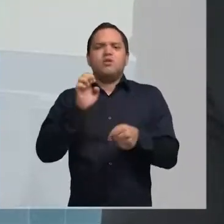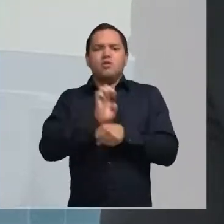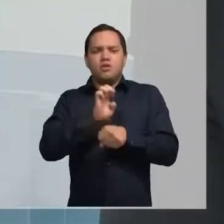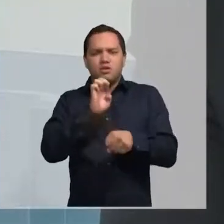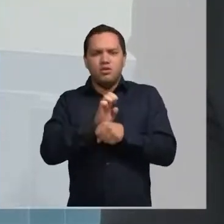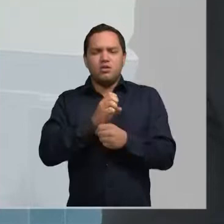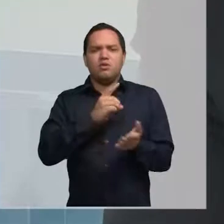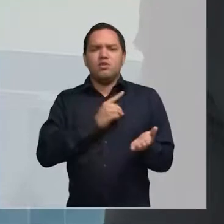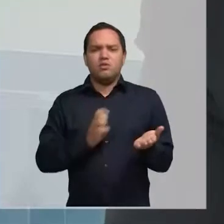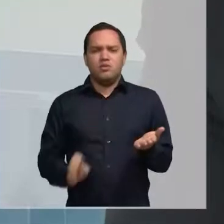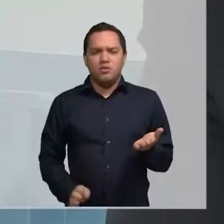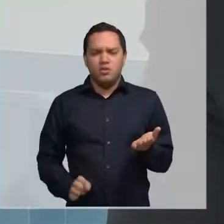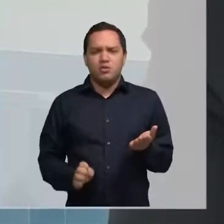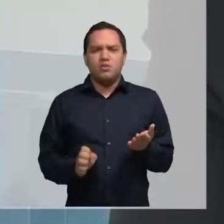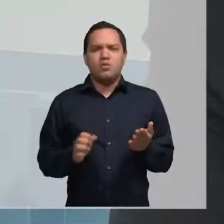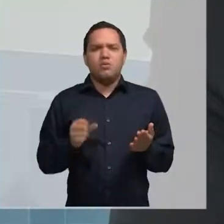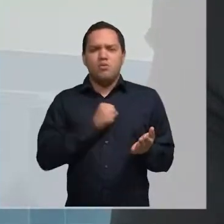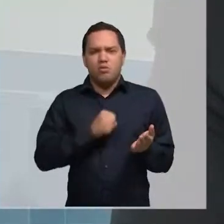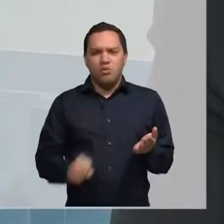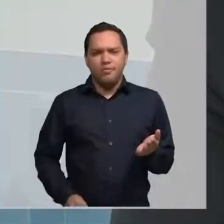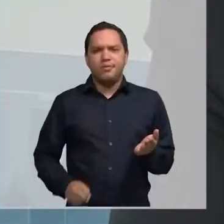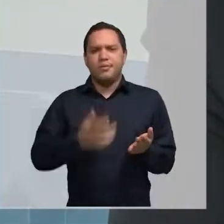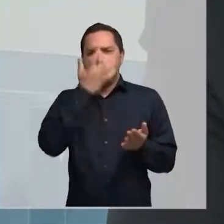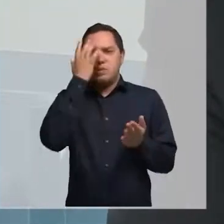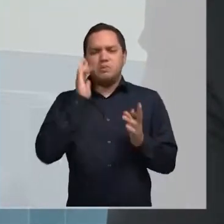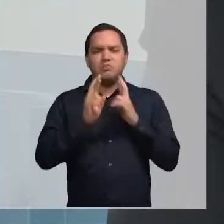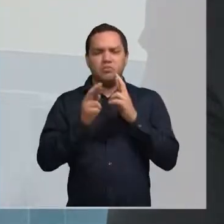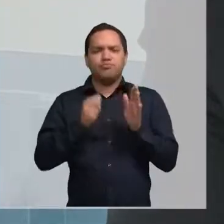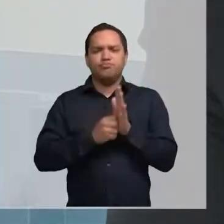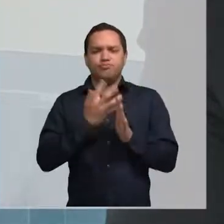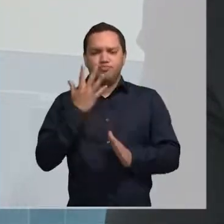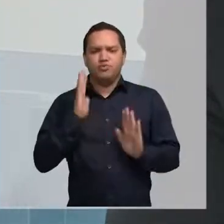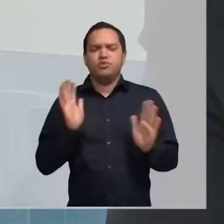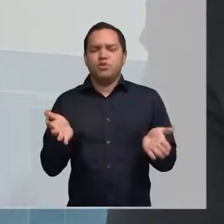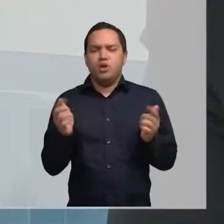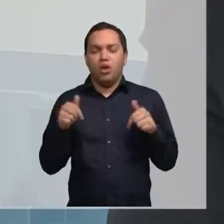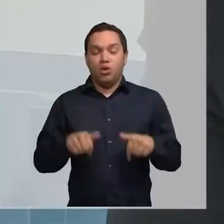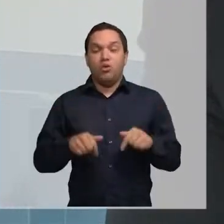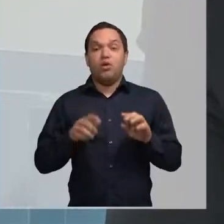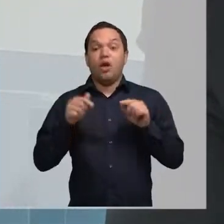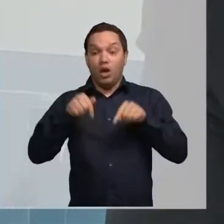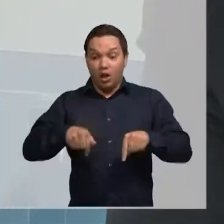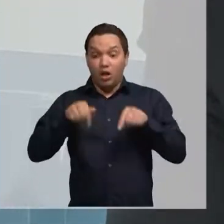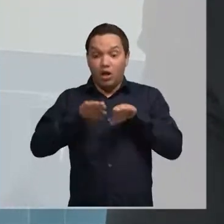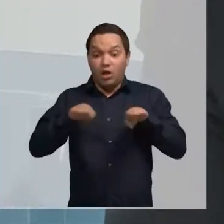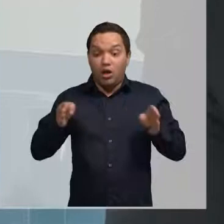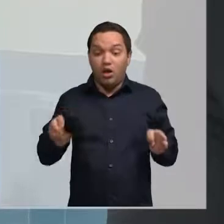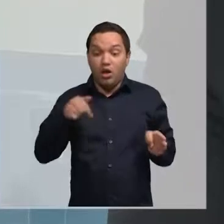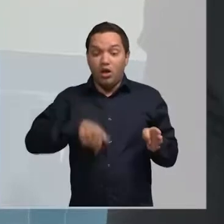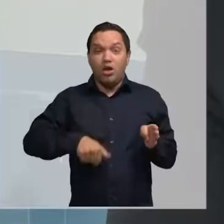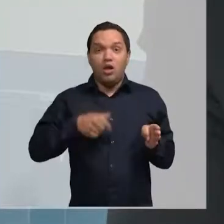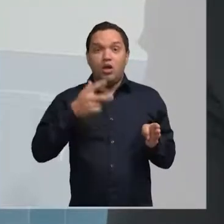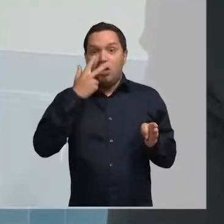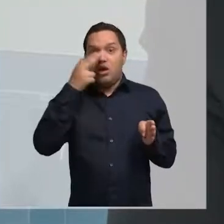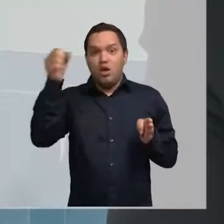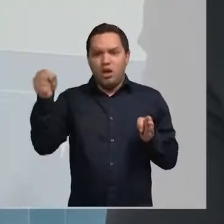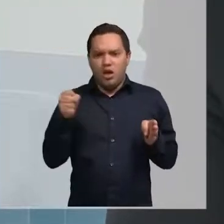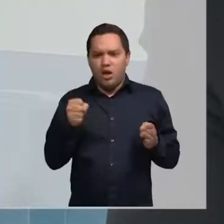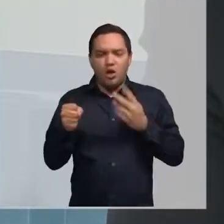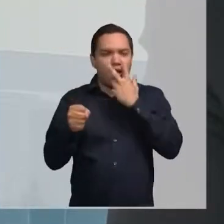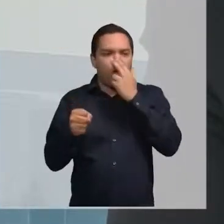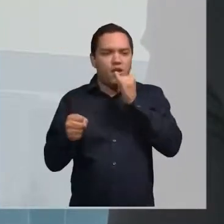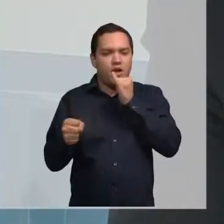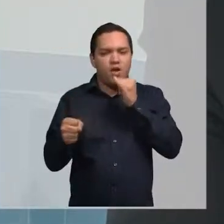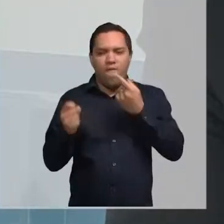estaduais, senadores, já entrevistei muita gente aqui nessa bancada. E aqui nessa bancada, eu nunca trouxe ninguém para cá para